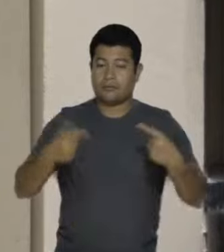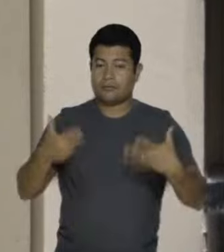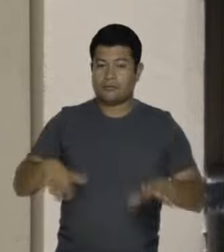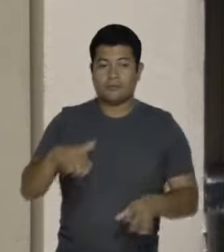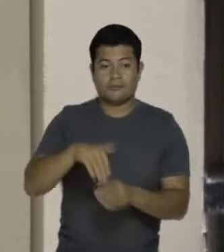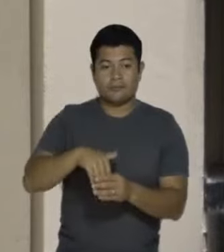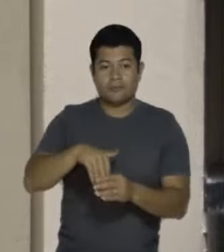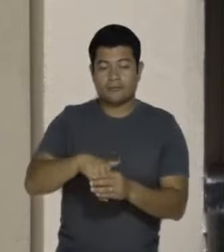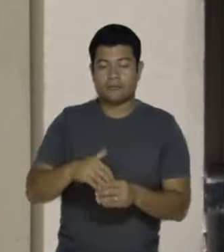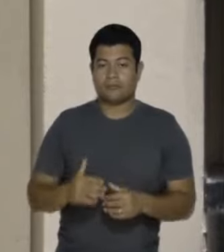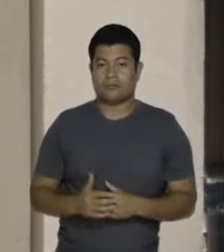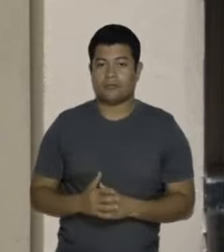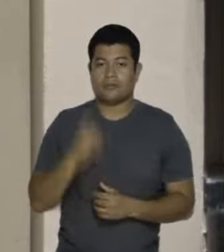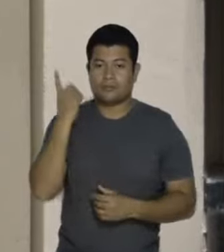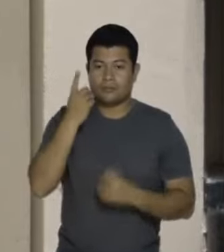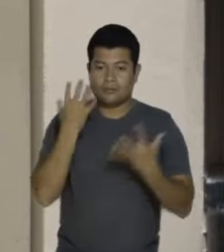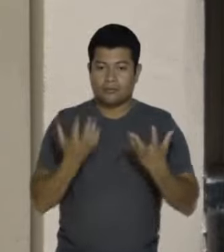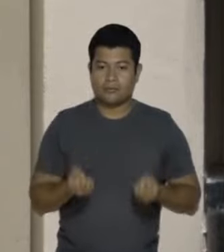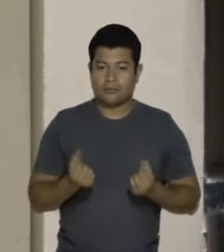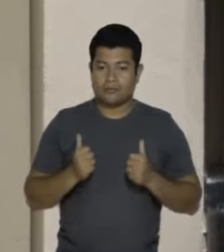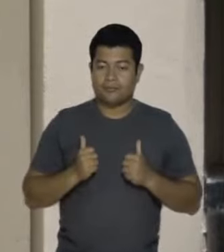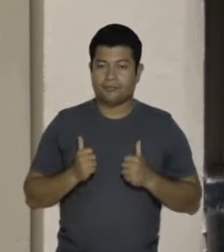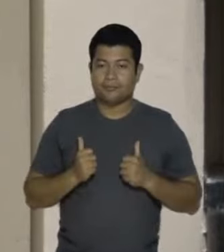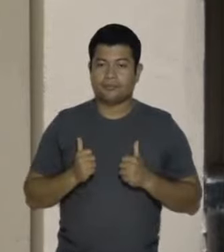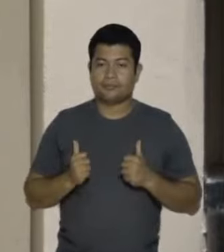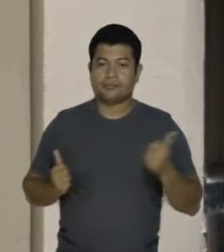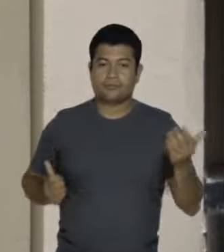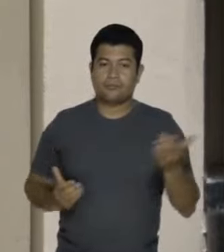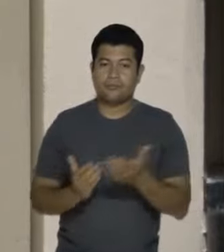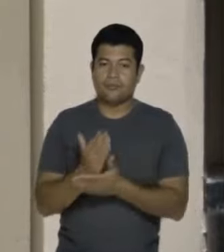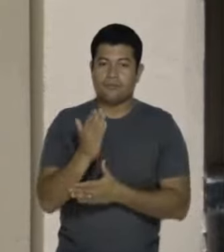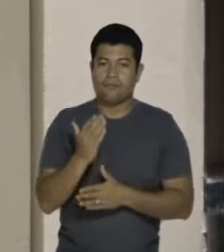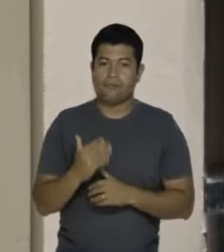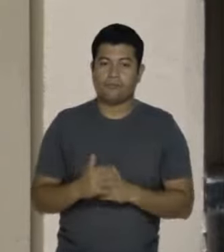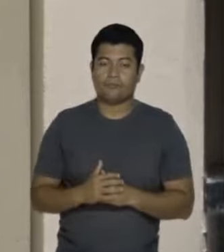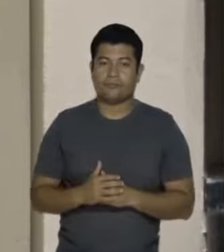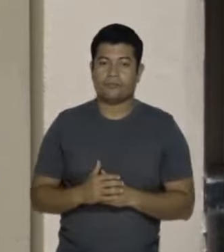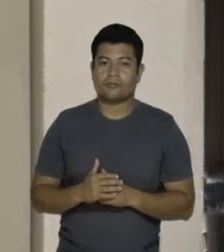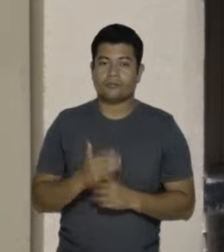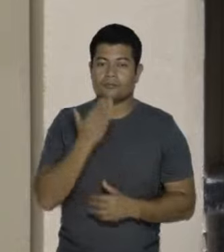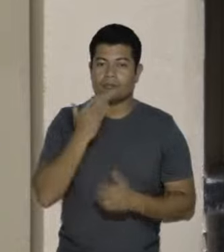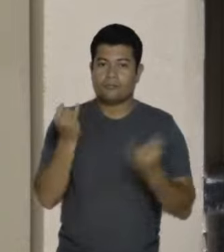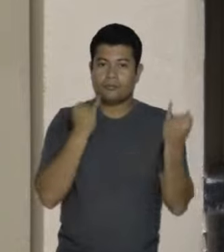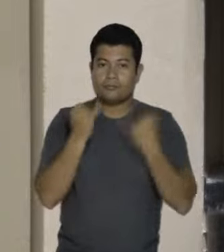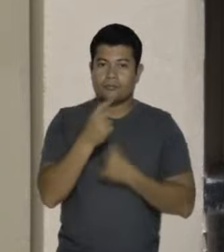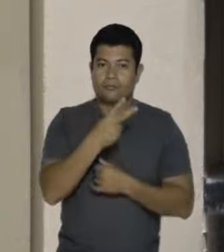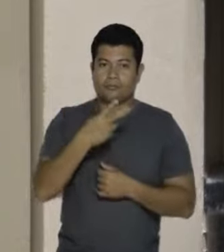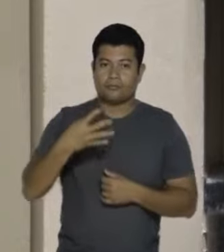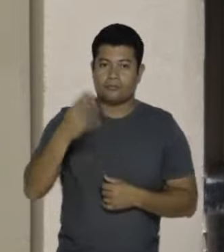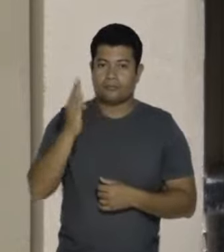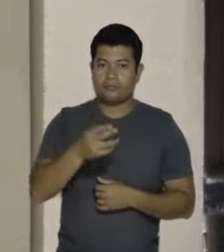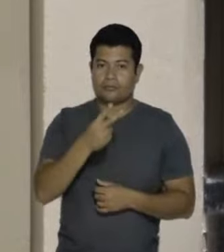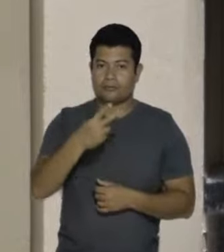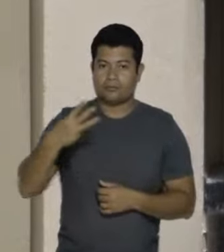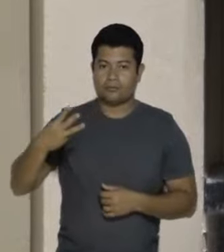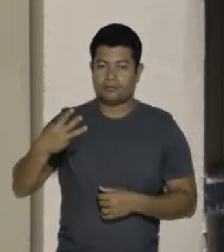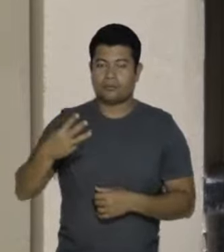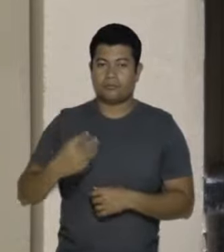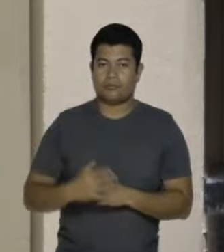deputados que aprovam como se encontra aprovado por unanimidade pedindo informação 24 2023